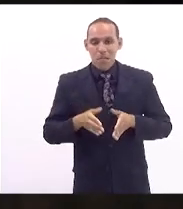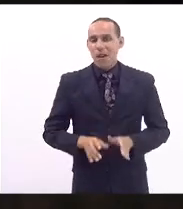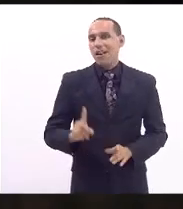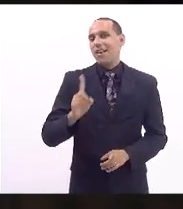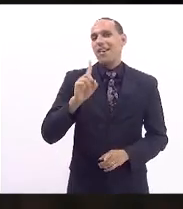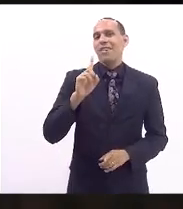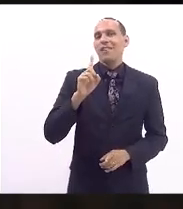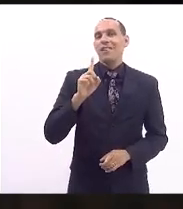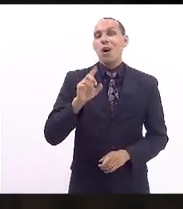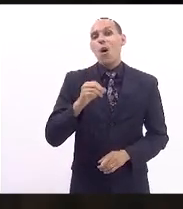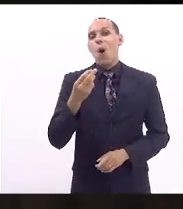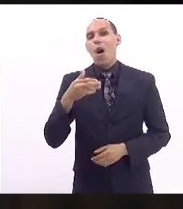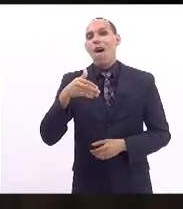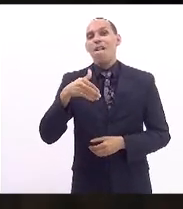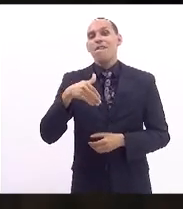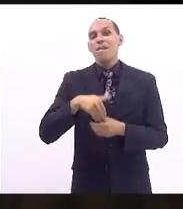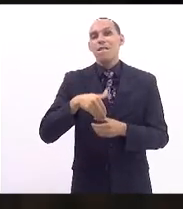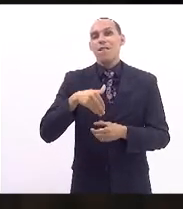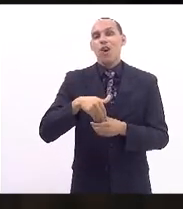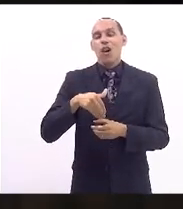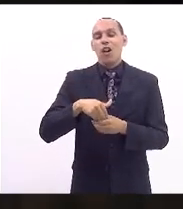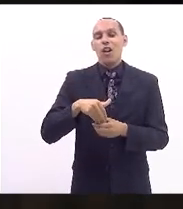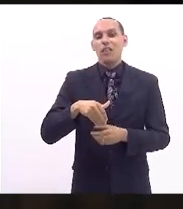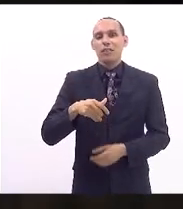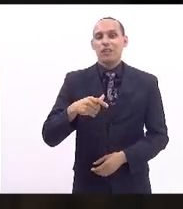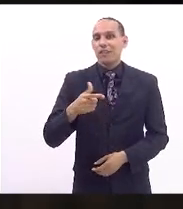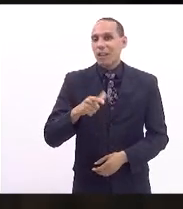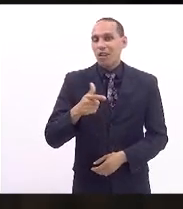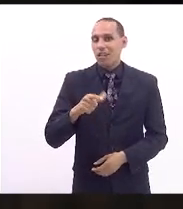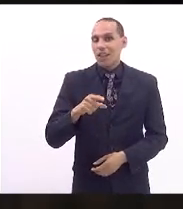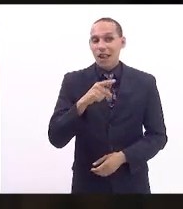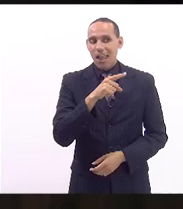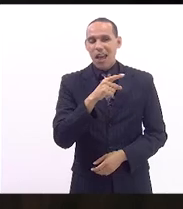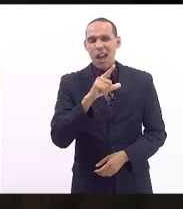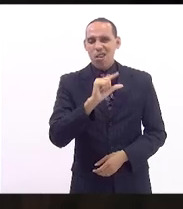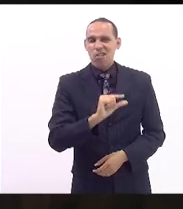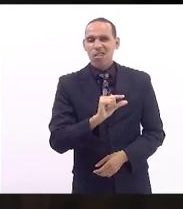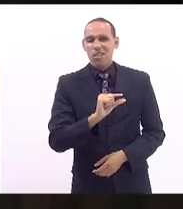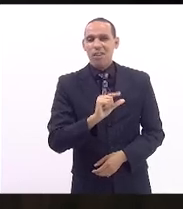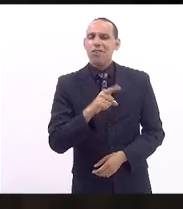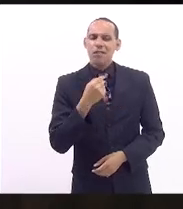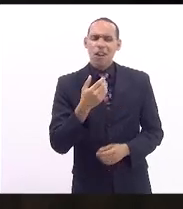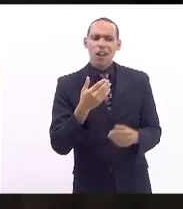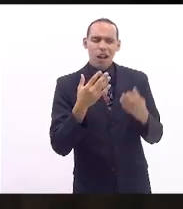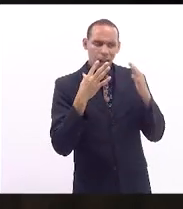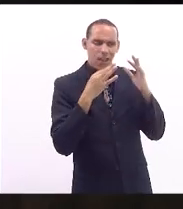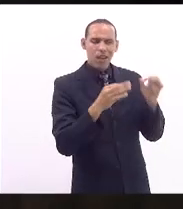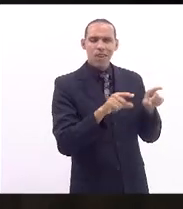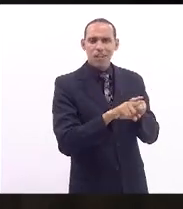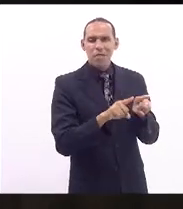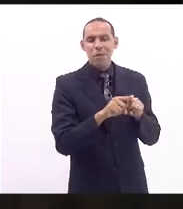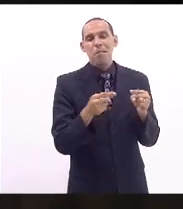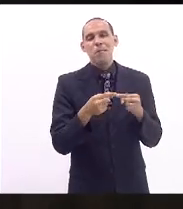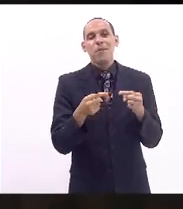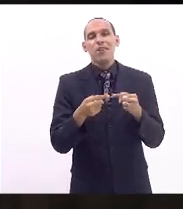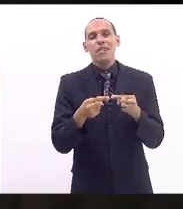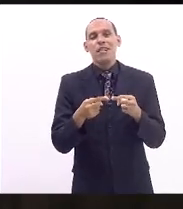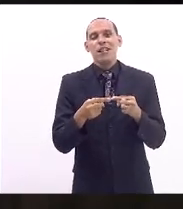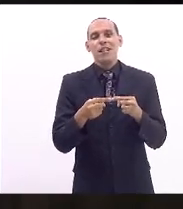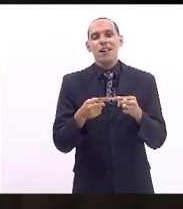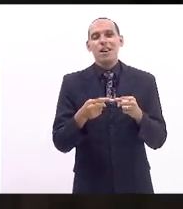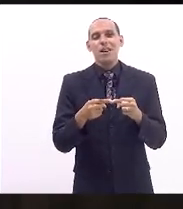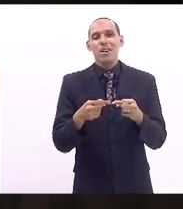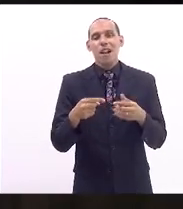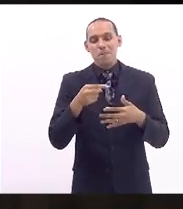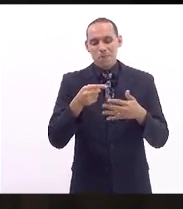onde a gente teve mais voto a gente tem que atender se a gente achar que comunga com os nossos princípios e valores né Deputado